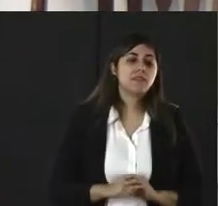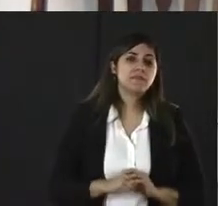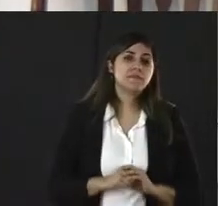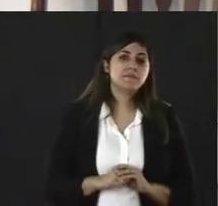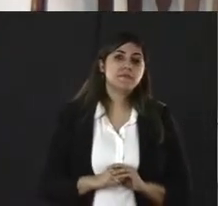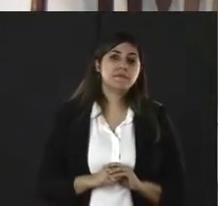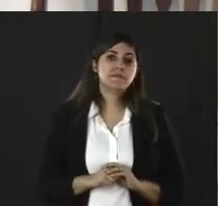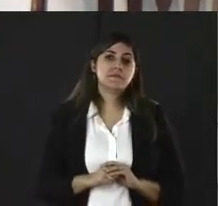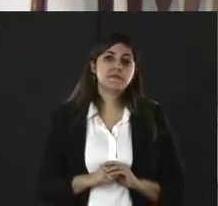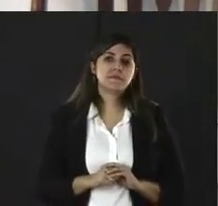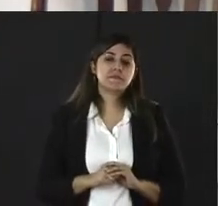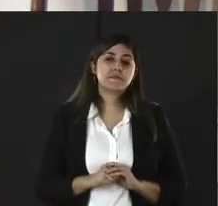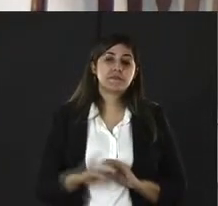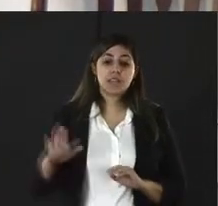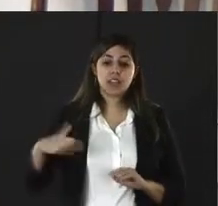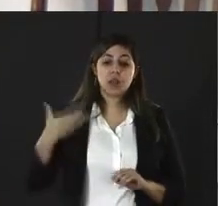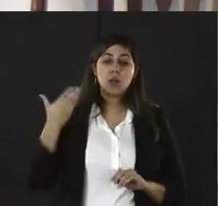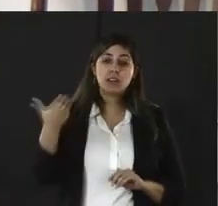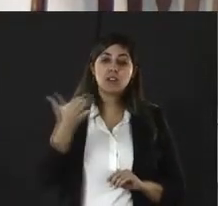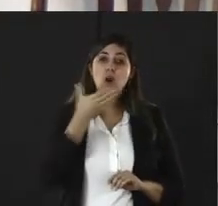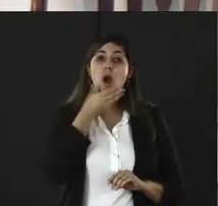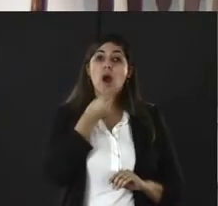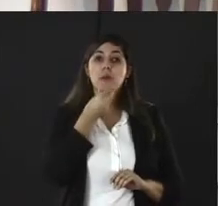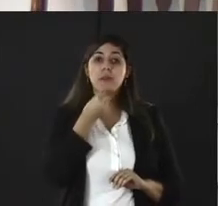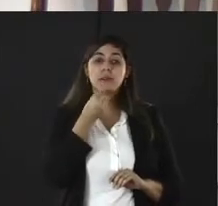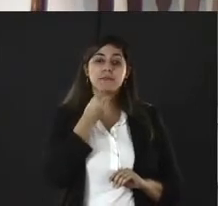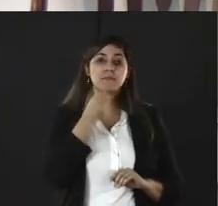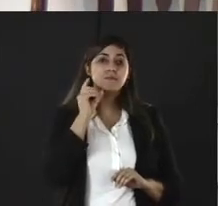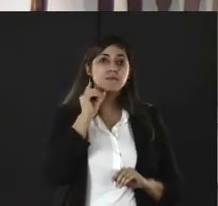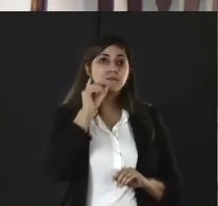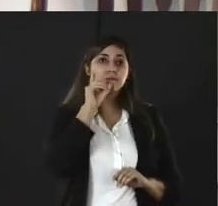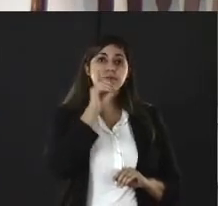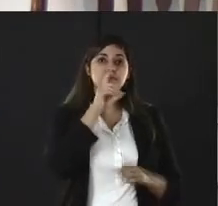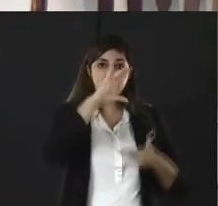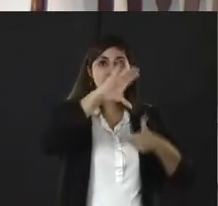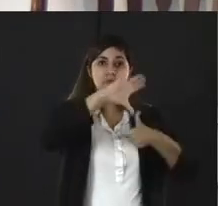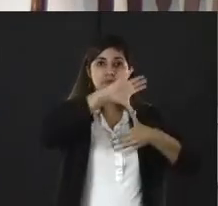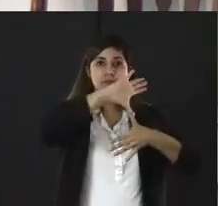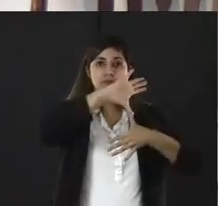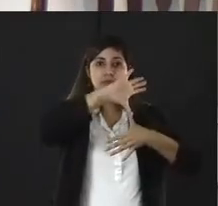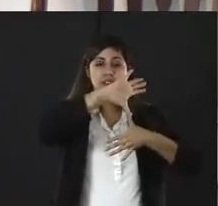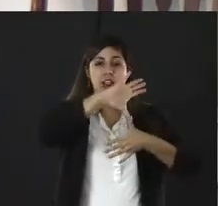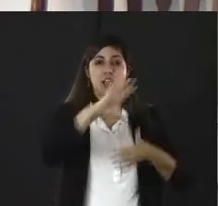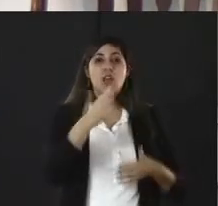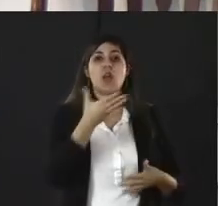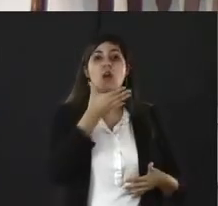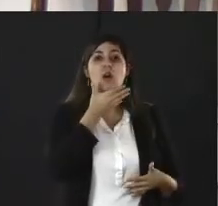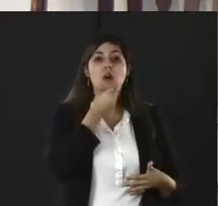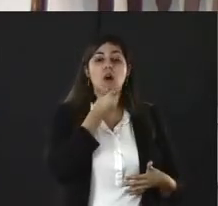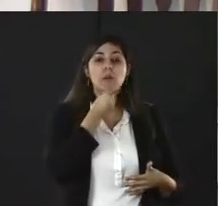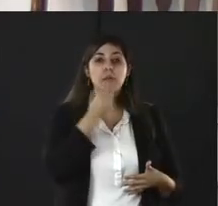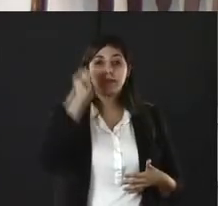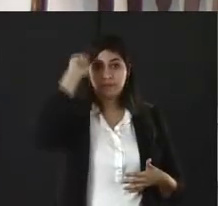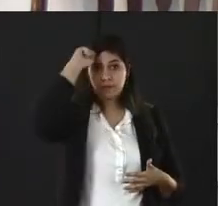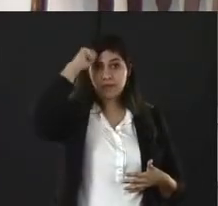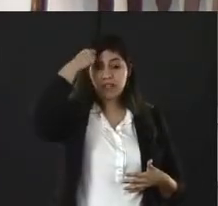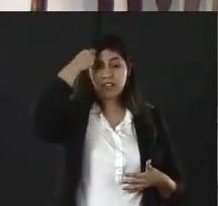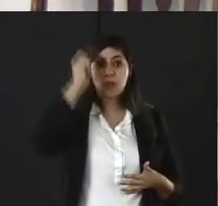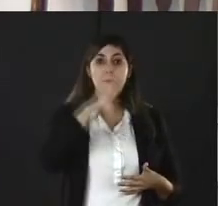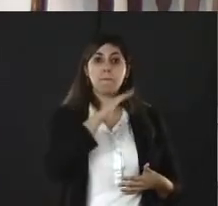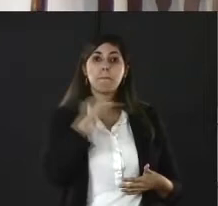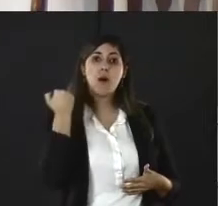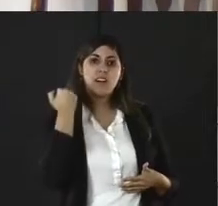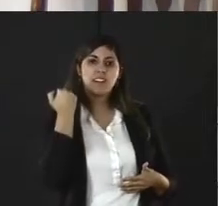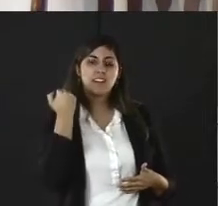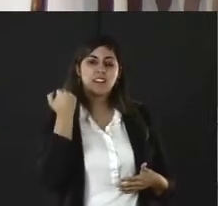e quando um homem é morto nos estados unidos e por um por um agente de segurança e